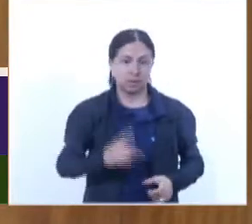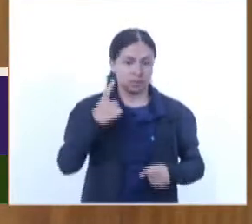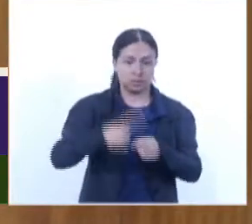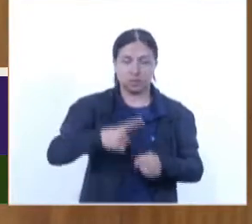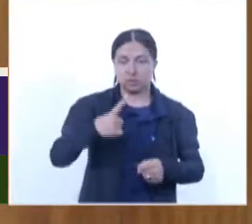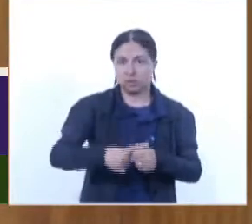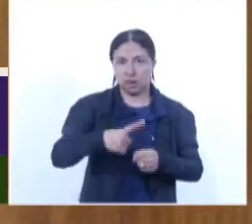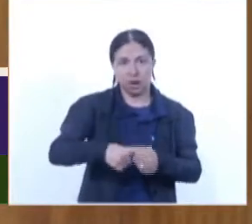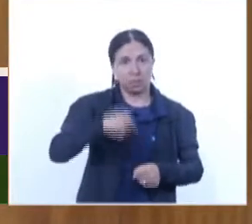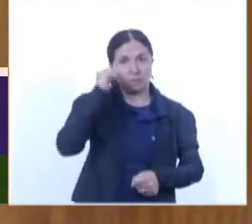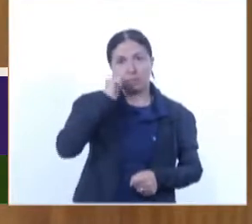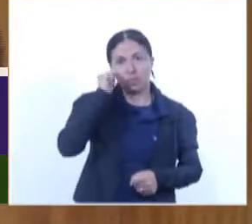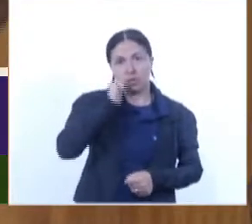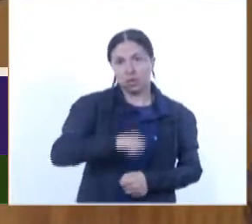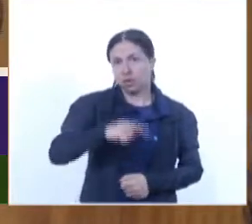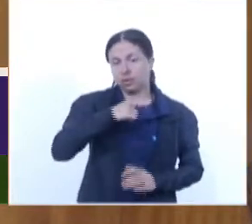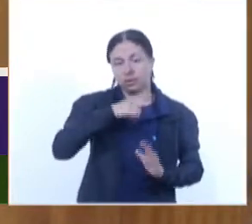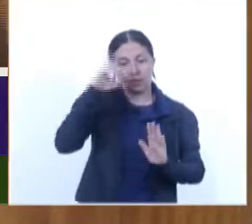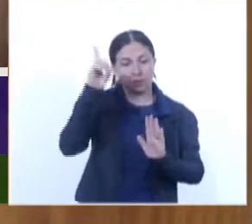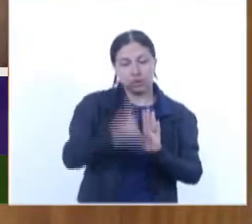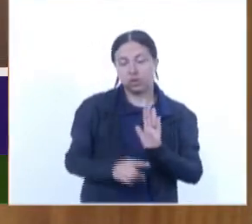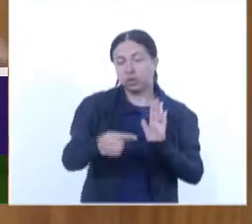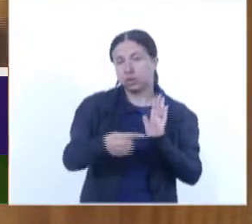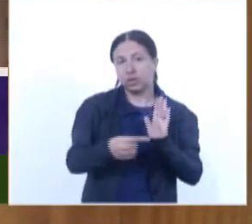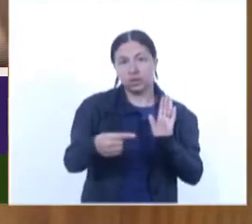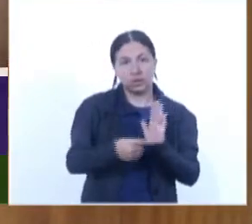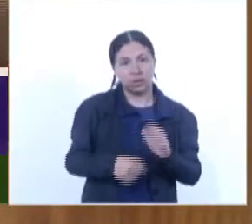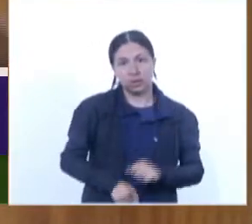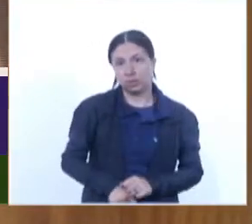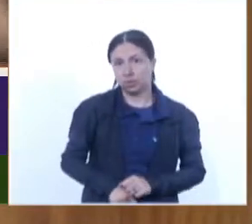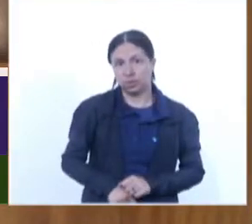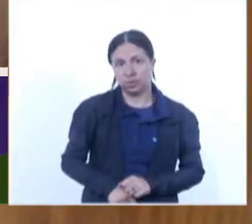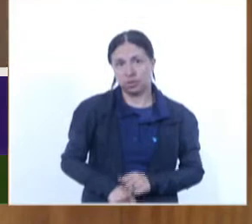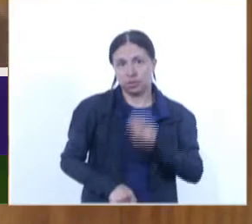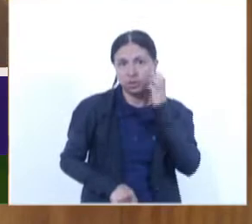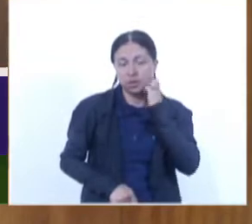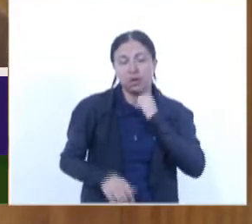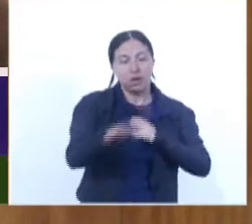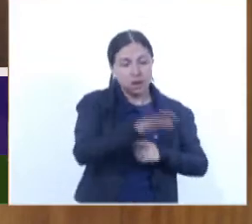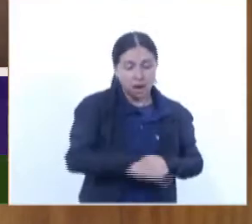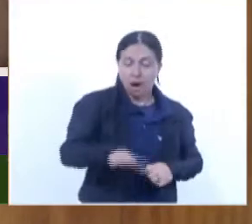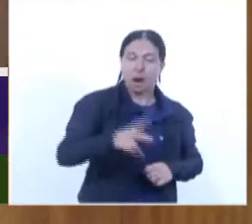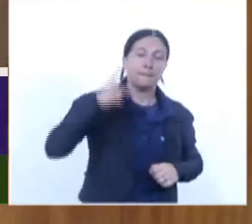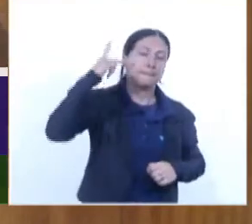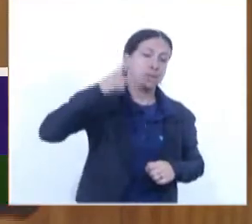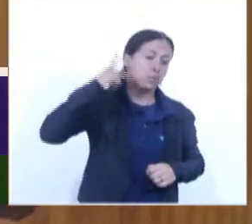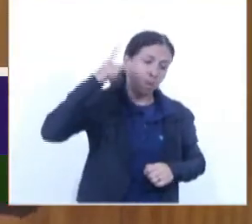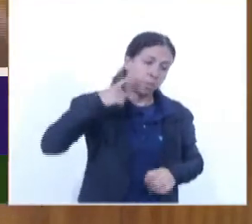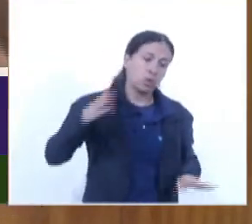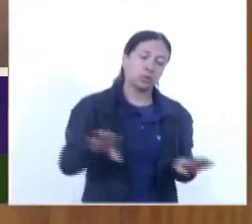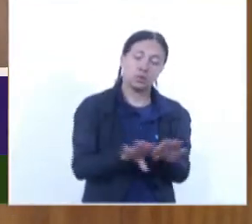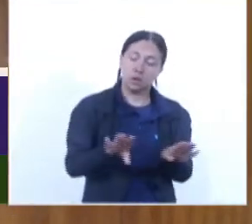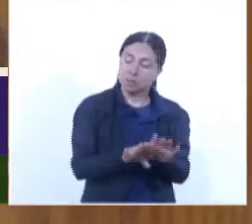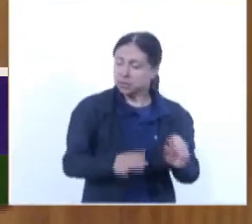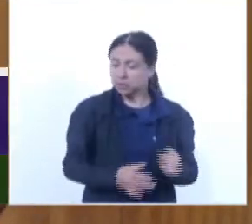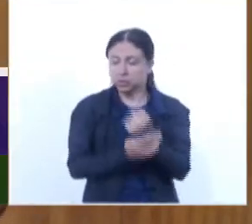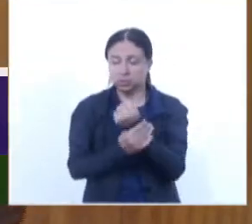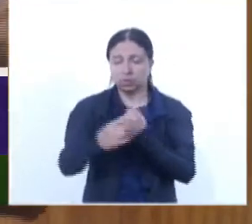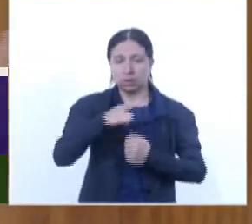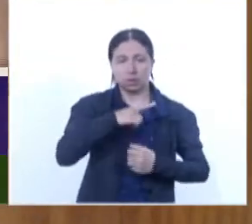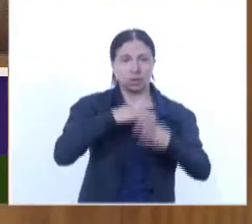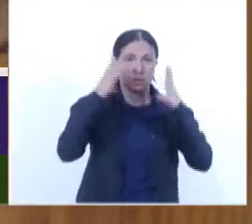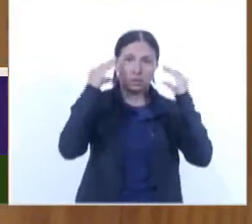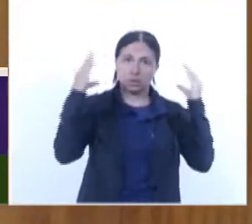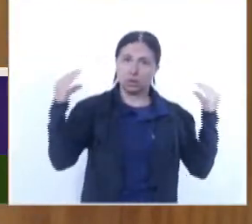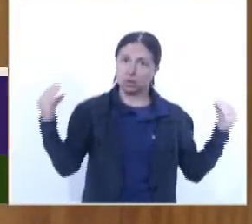e ainda estão sobre representadas a estarem no espaço político institucional com segurança e tranquilidade